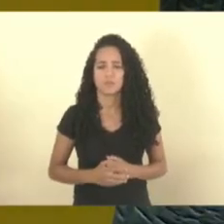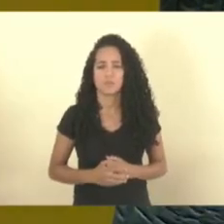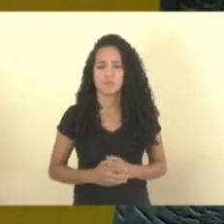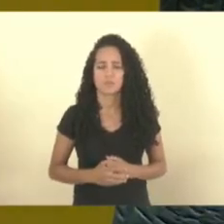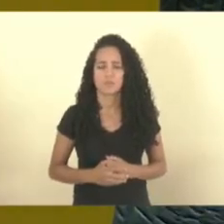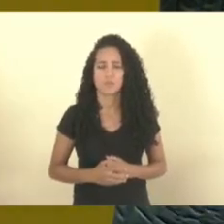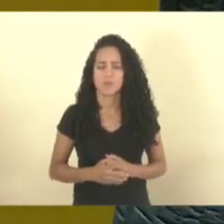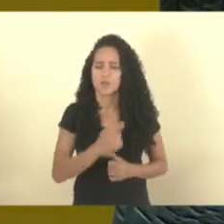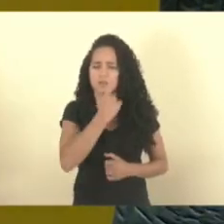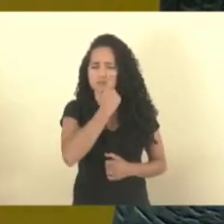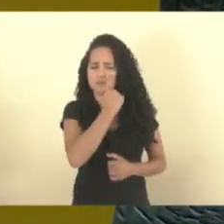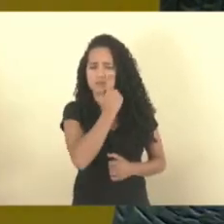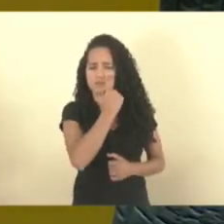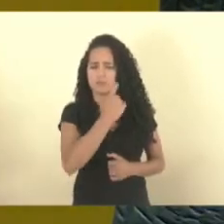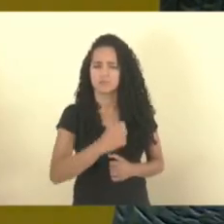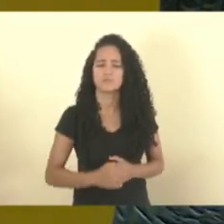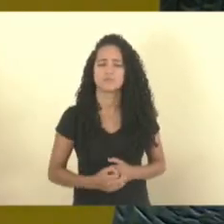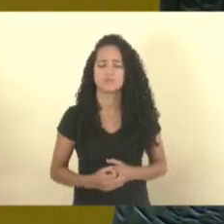Dari Pagung,